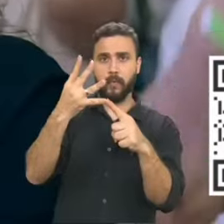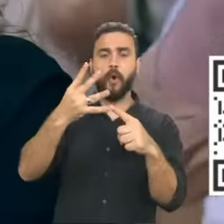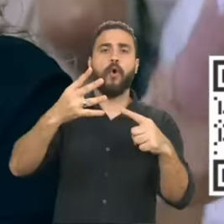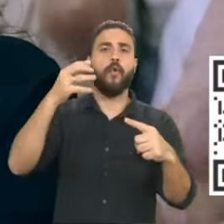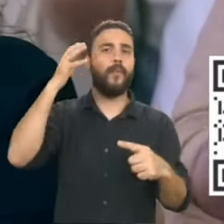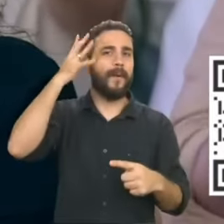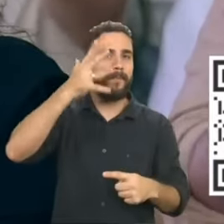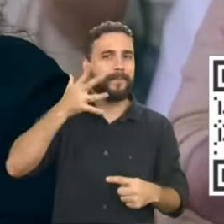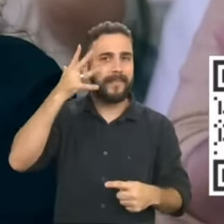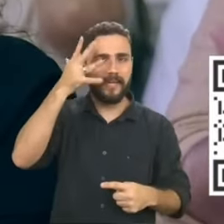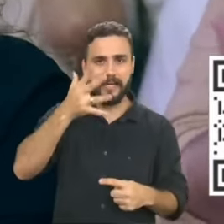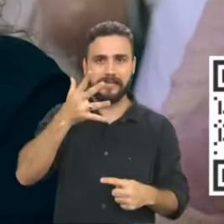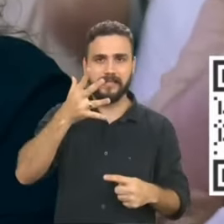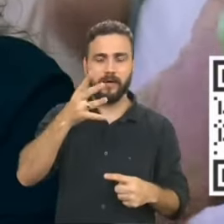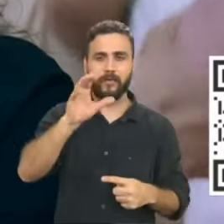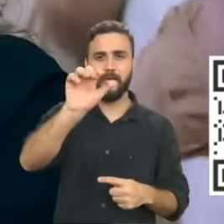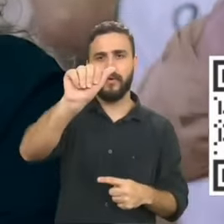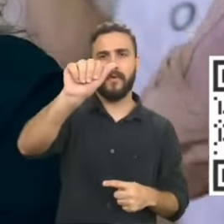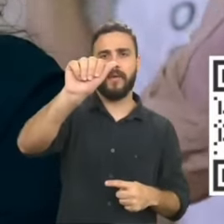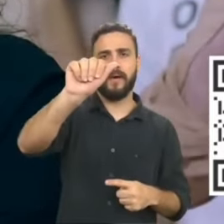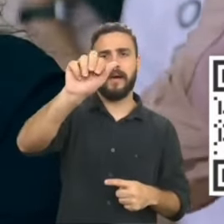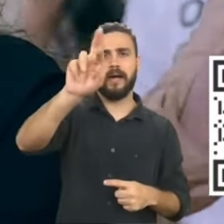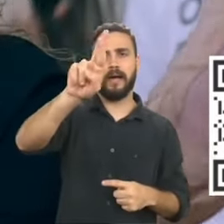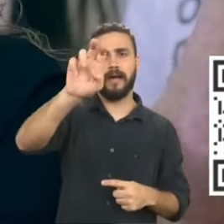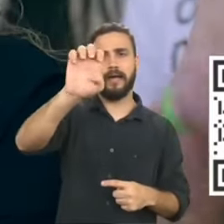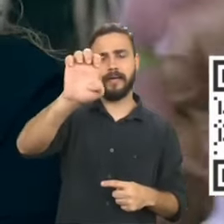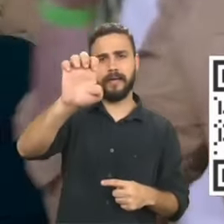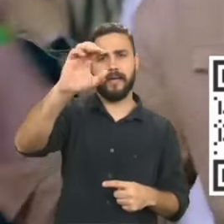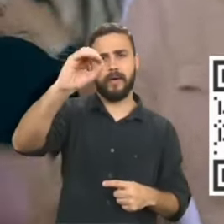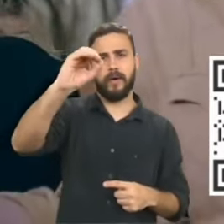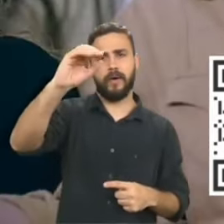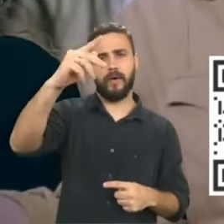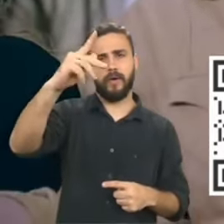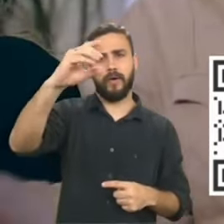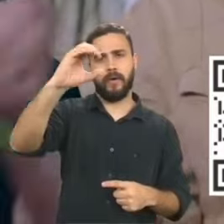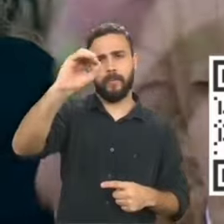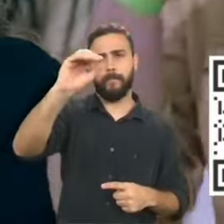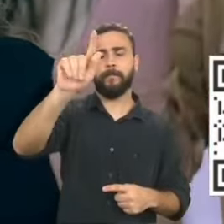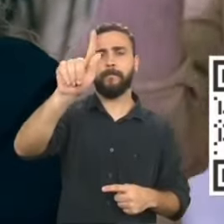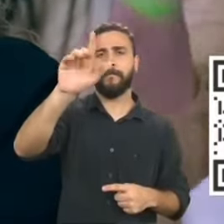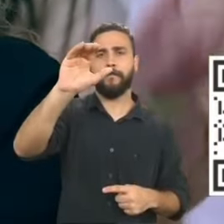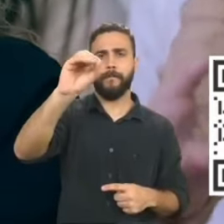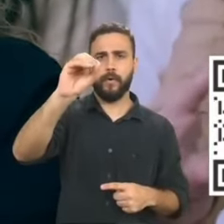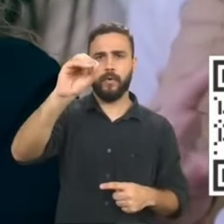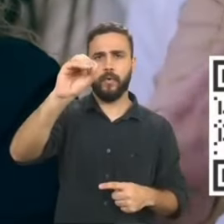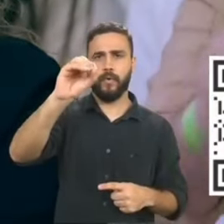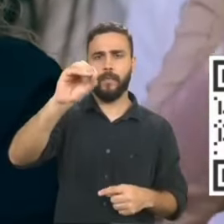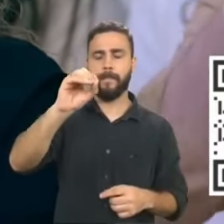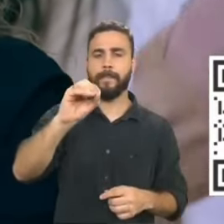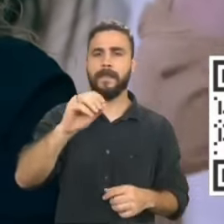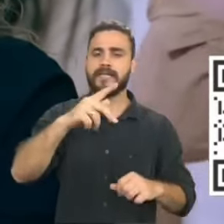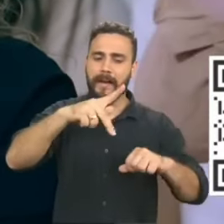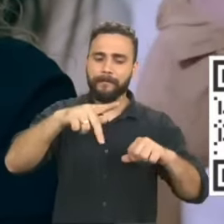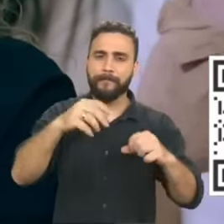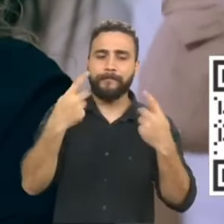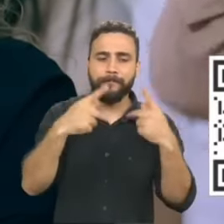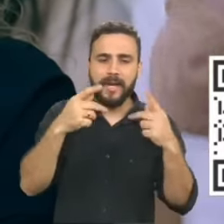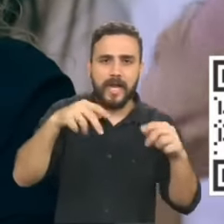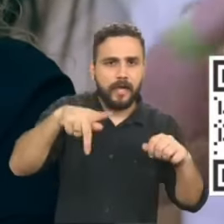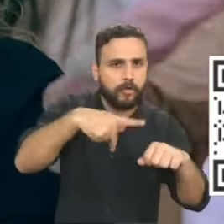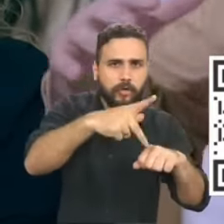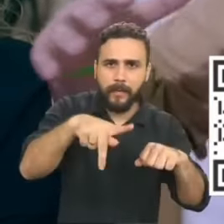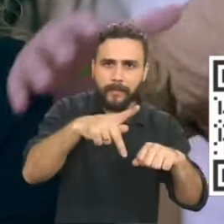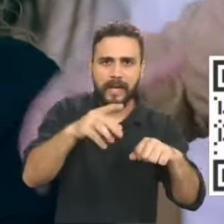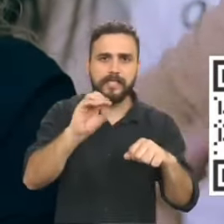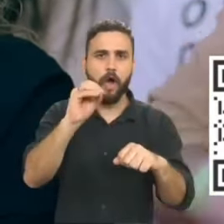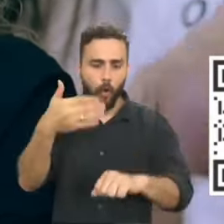instância política em Atenas. Agora, Paulo não está falando na sinagoga, ele não está falando no mercado e nem uma linguagem